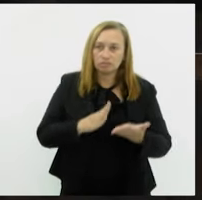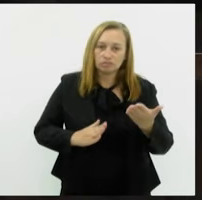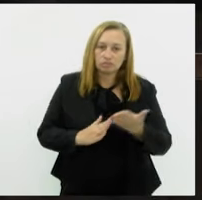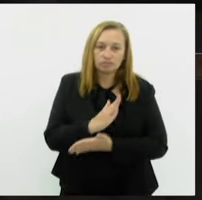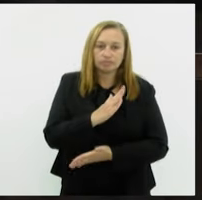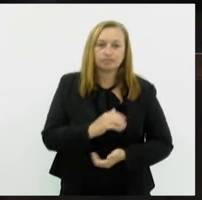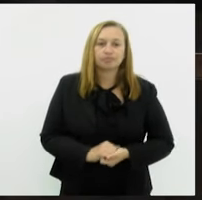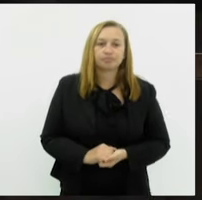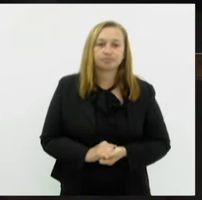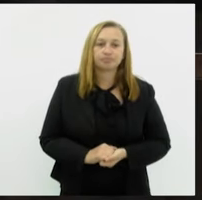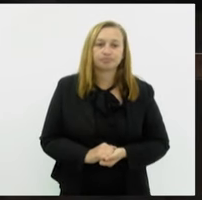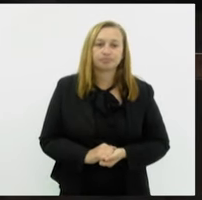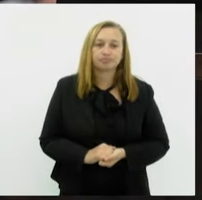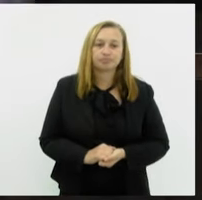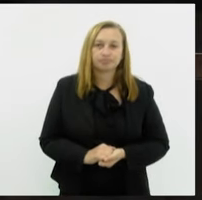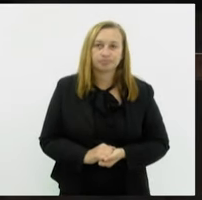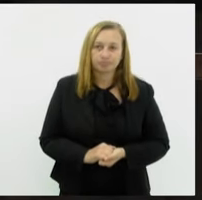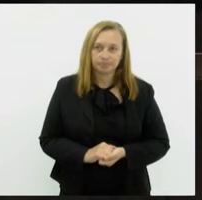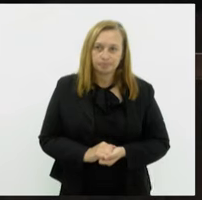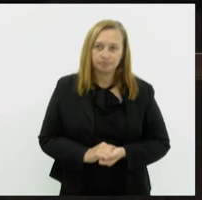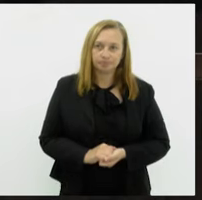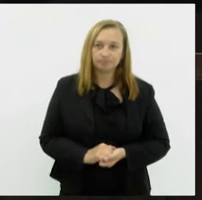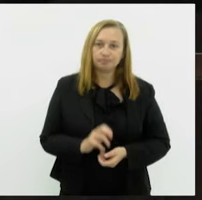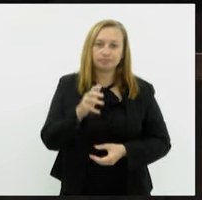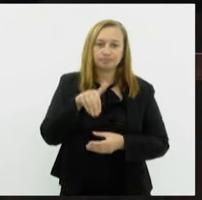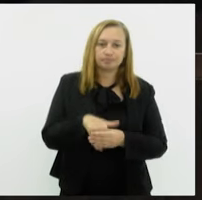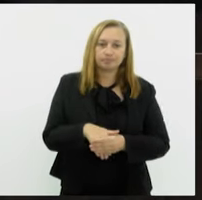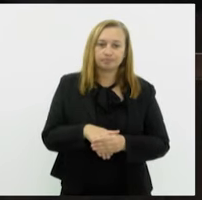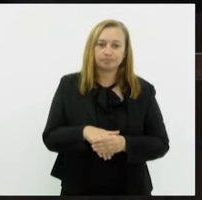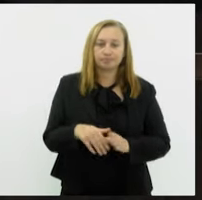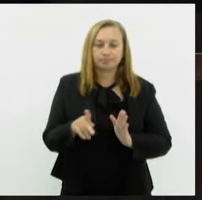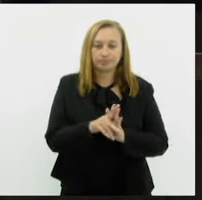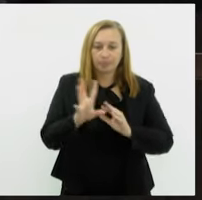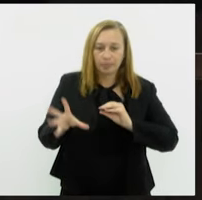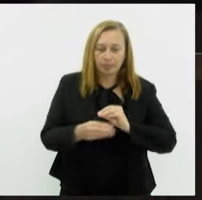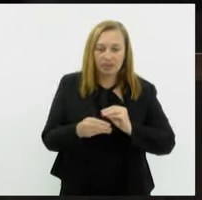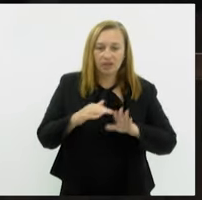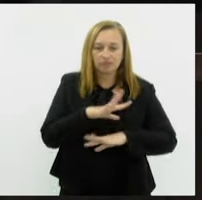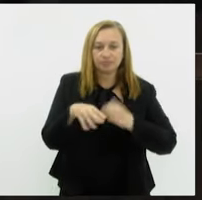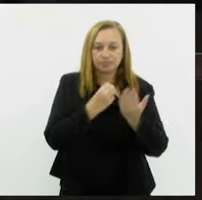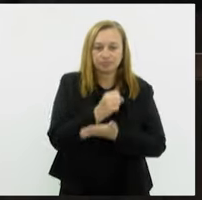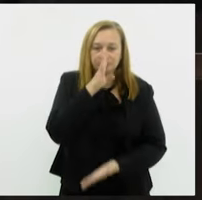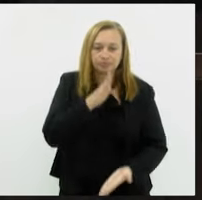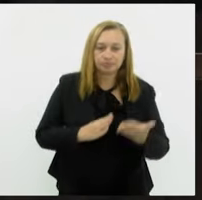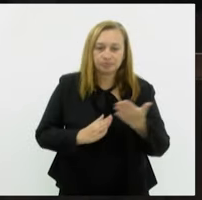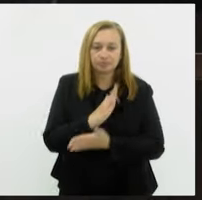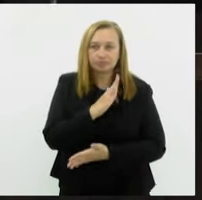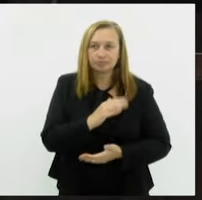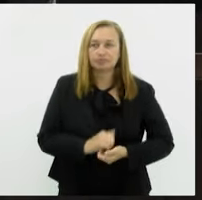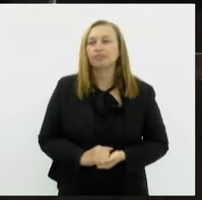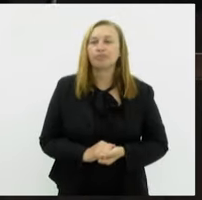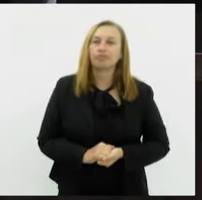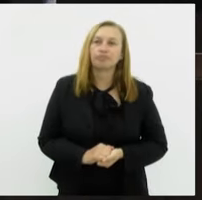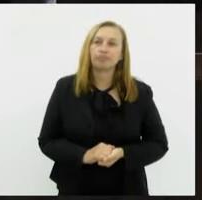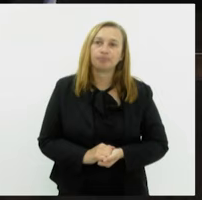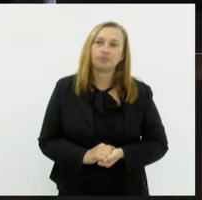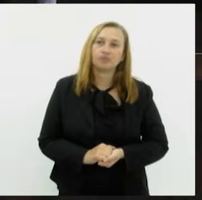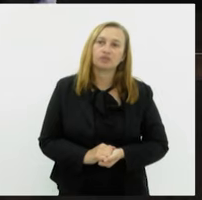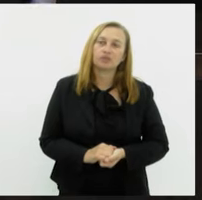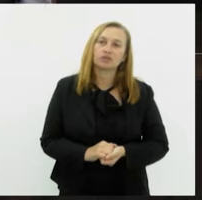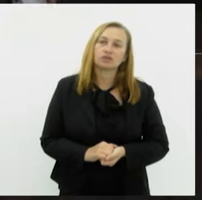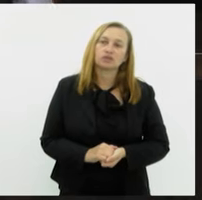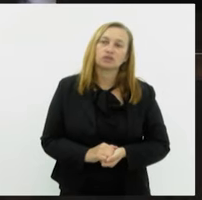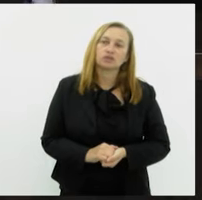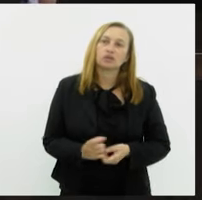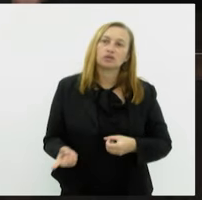estão. Aprovado. Em votação, projeto assim emendado. Os senhores que aprovam permaneçam como estão. Aprovado. Vai a redação